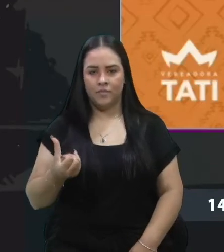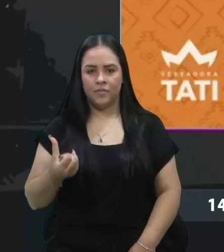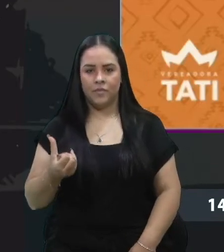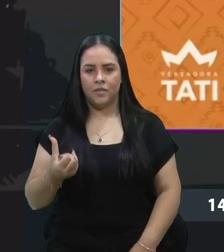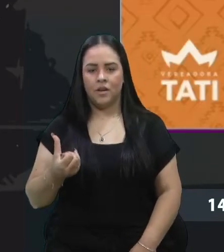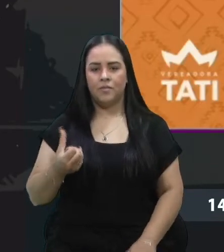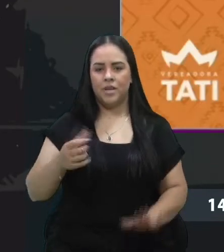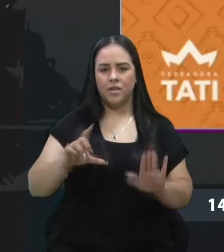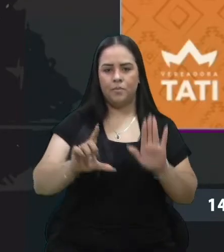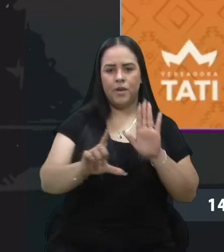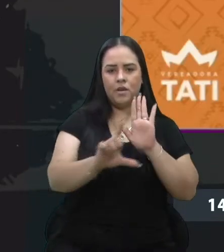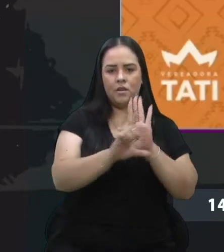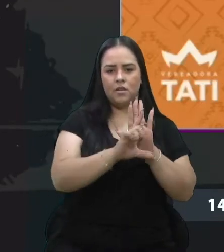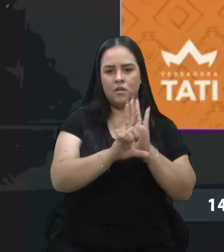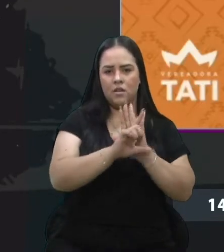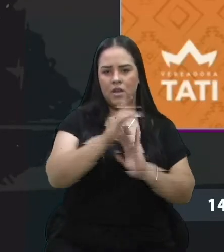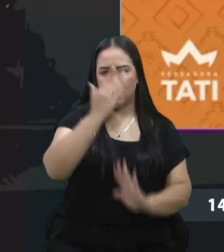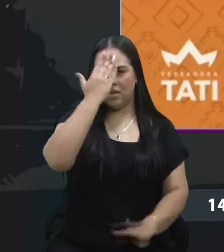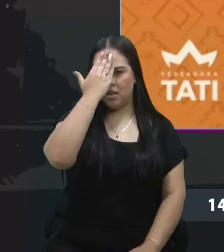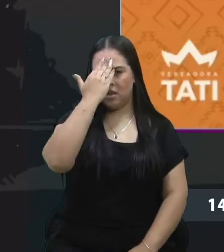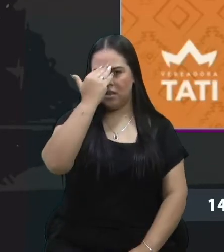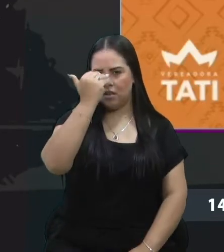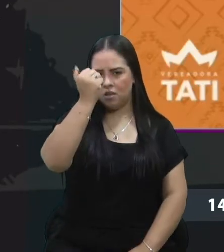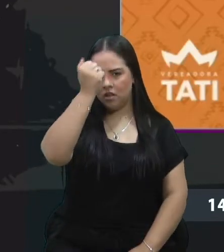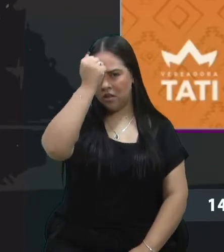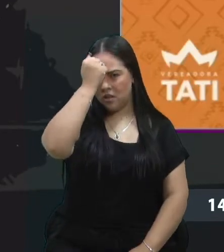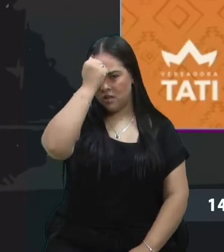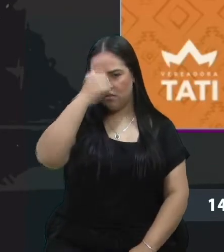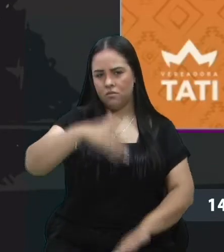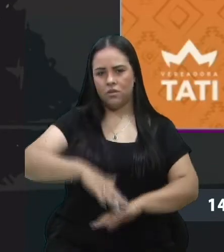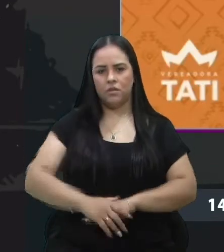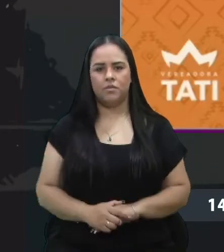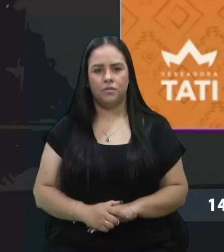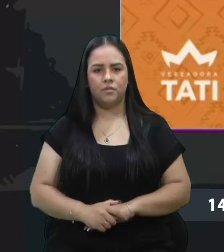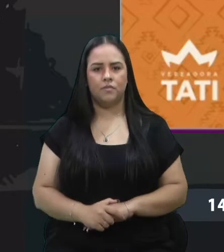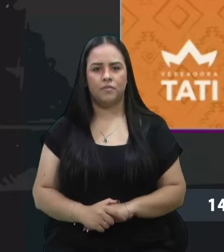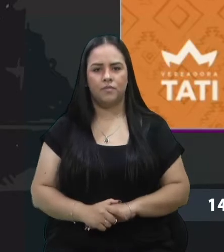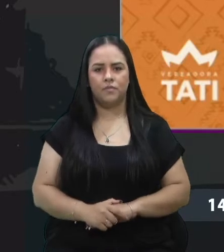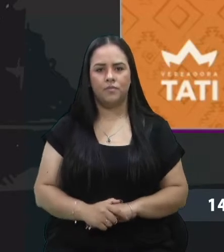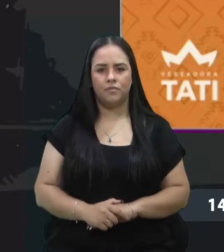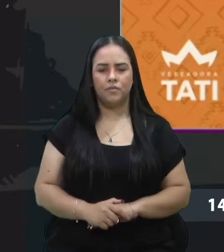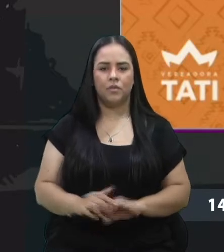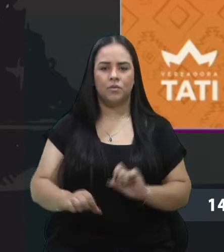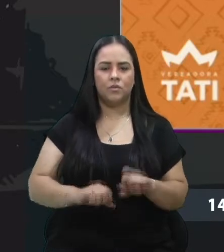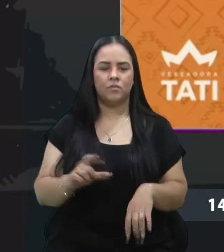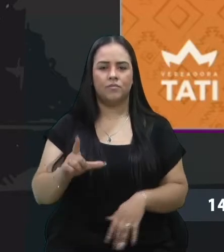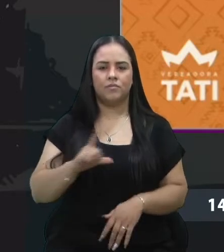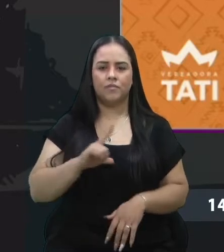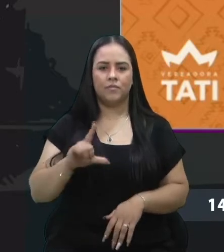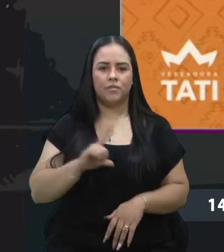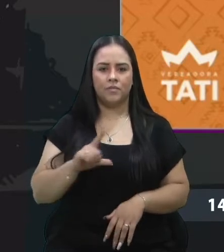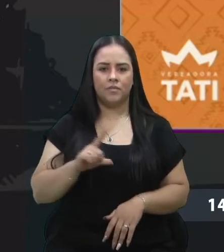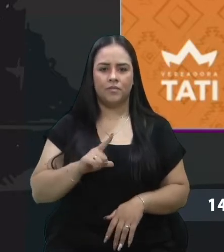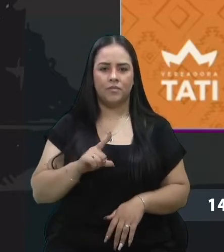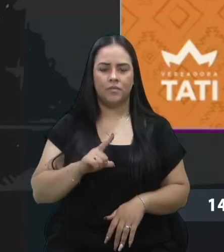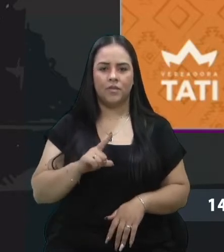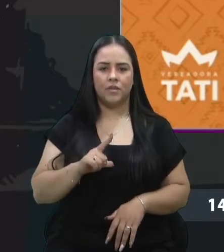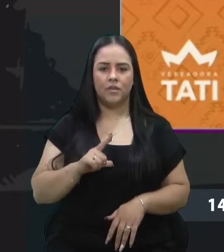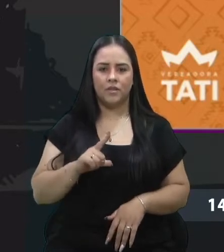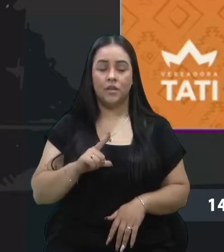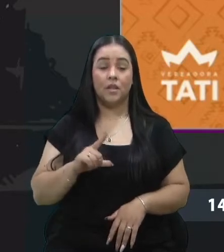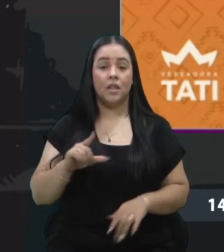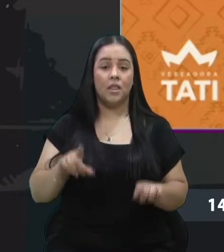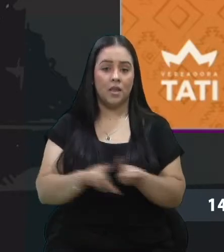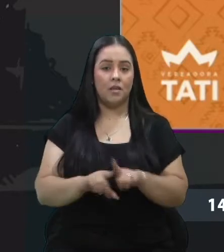Penha, onde se começou a tipificar, passou a ter, então, no Código Penal